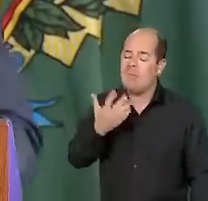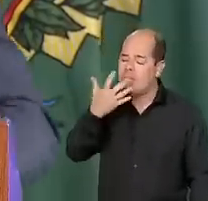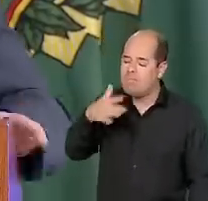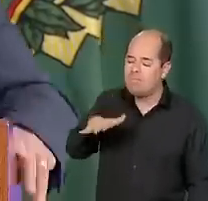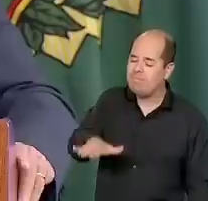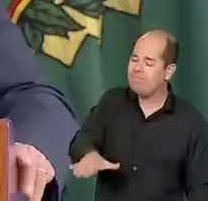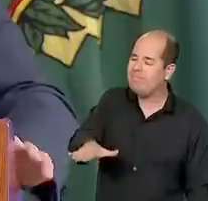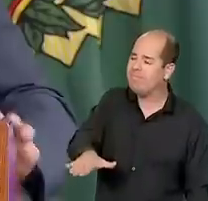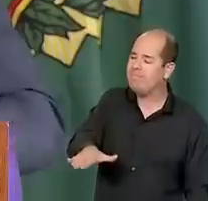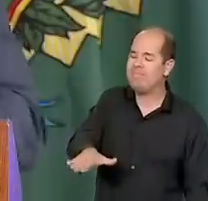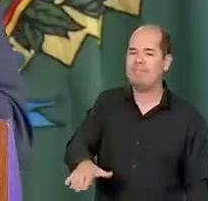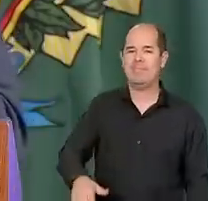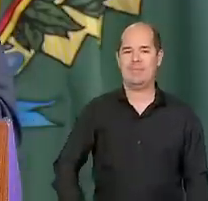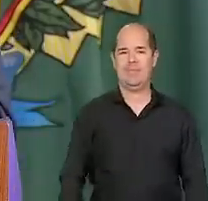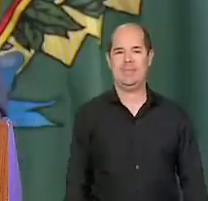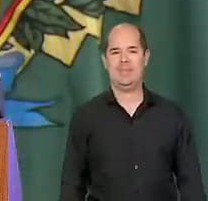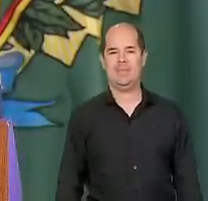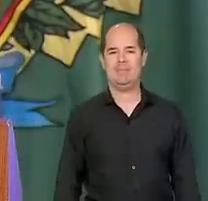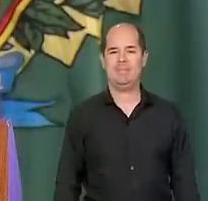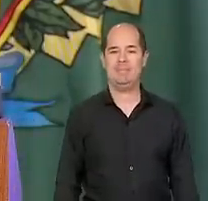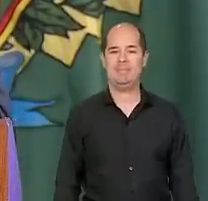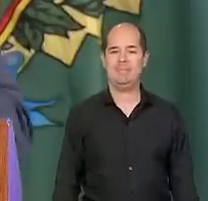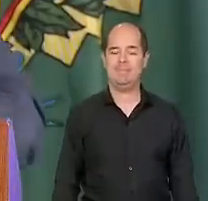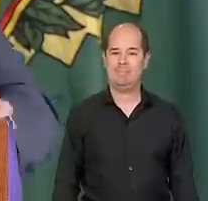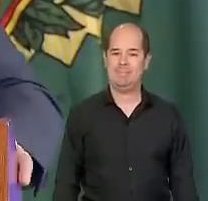Isso é verdade.